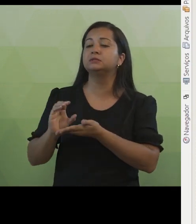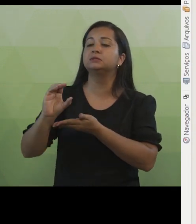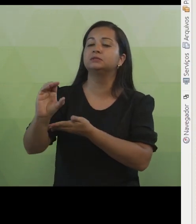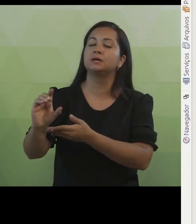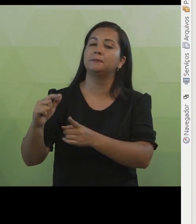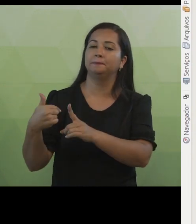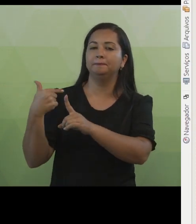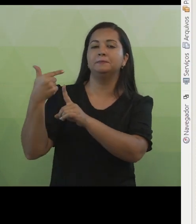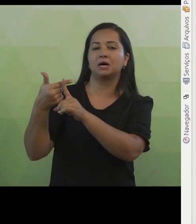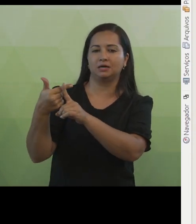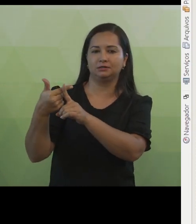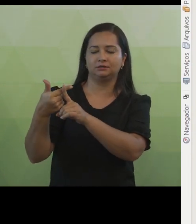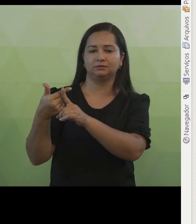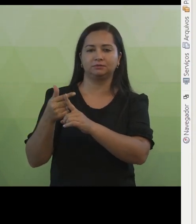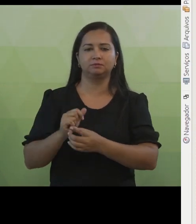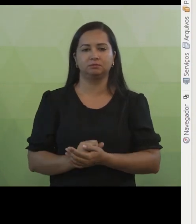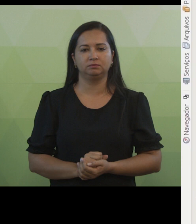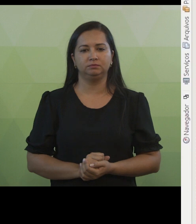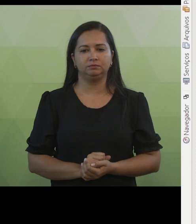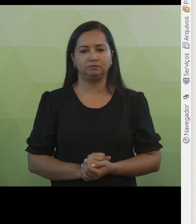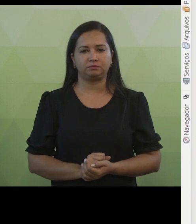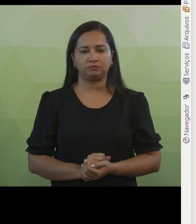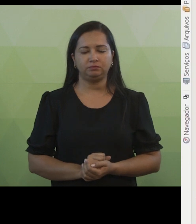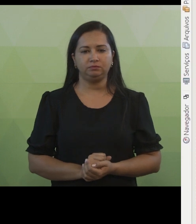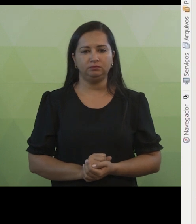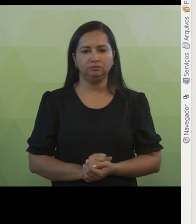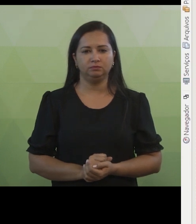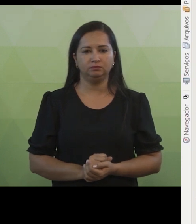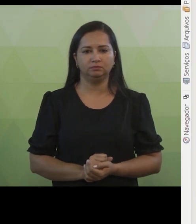salário. Então, eu vou emitir